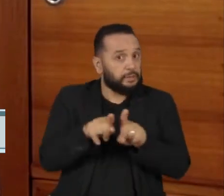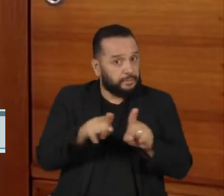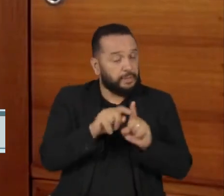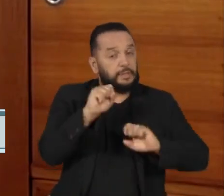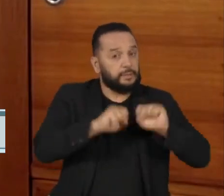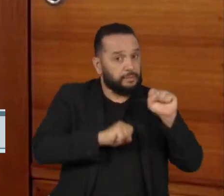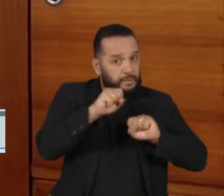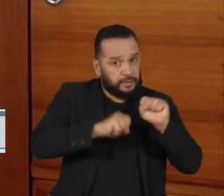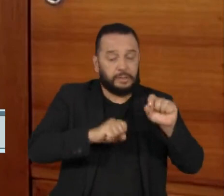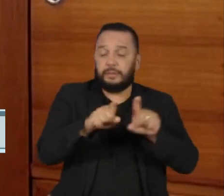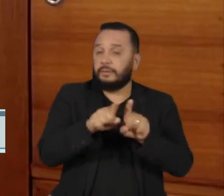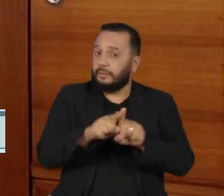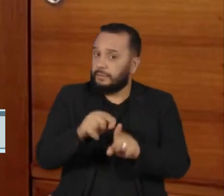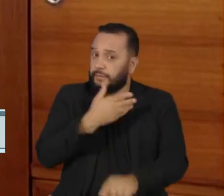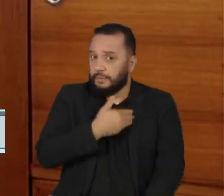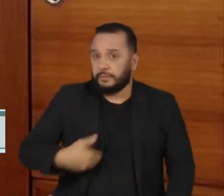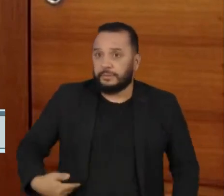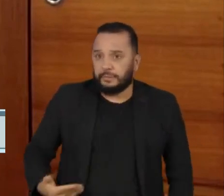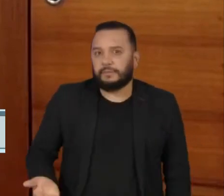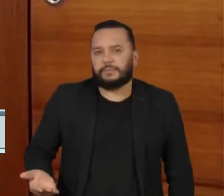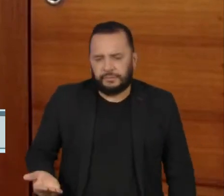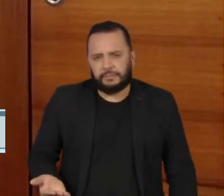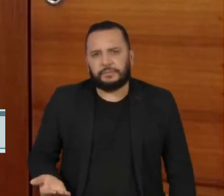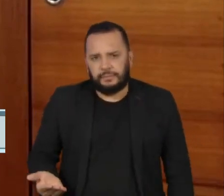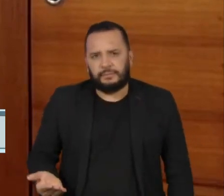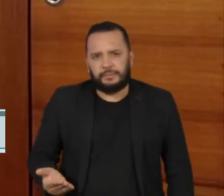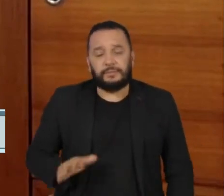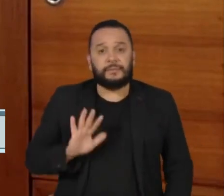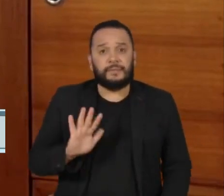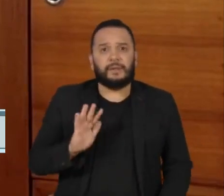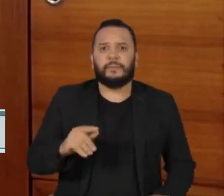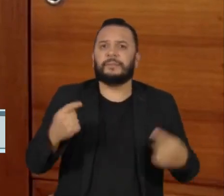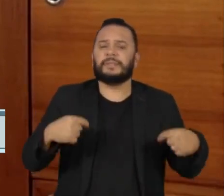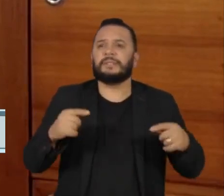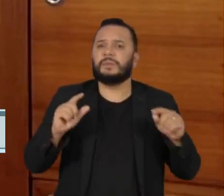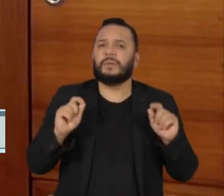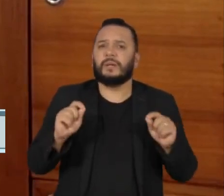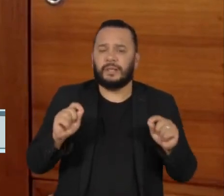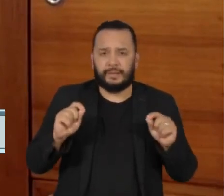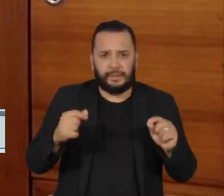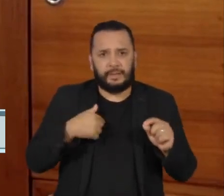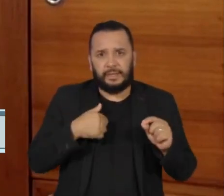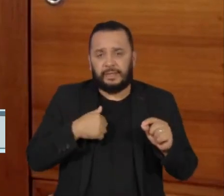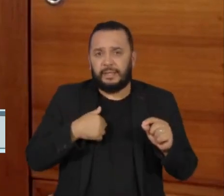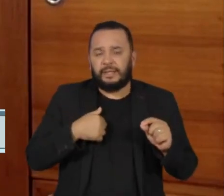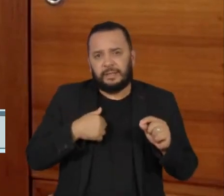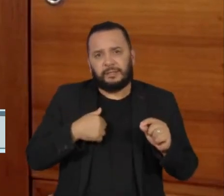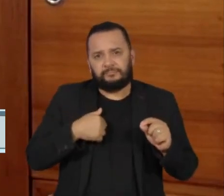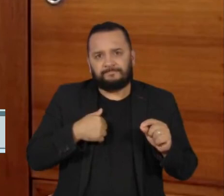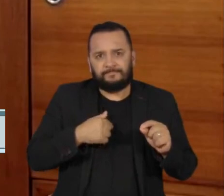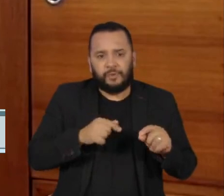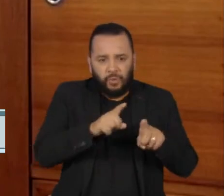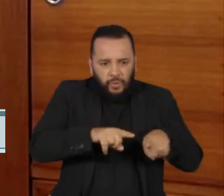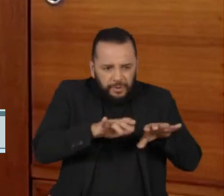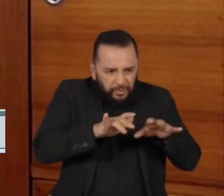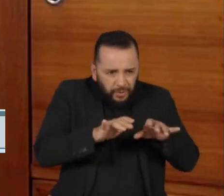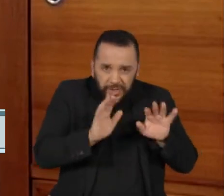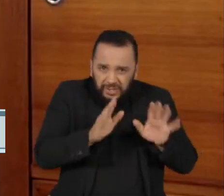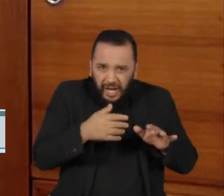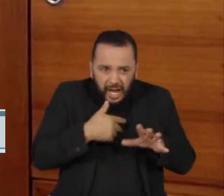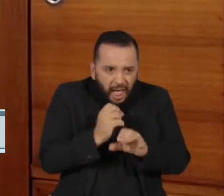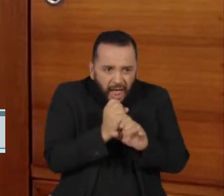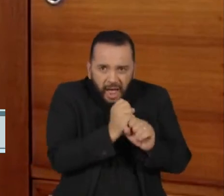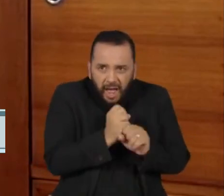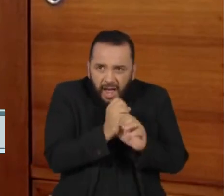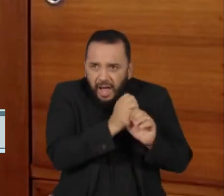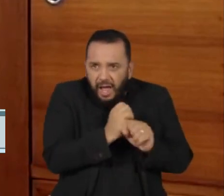empresas, são os governos que estão, de alguma maneira, sendo impactados pela mudança do clima. Então, é fundamental que se